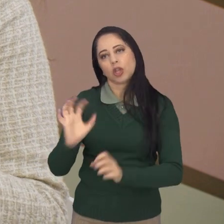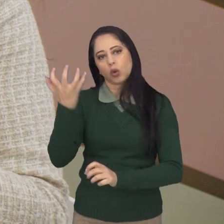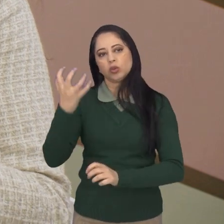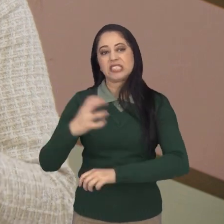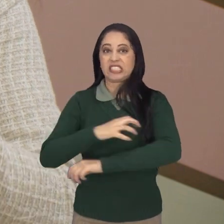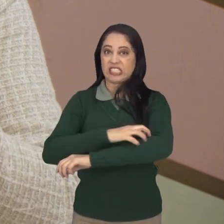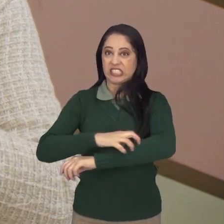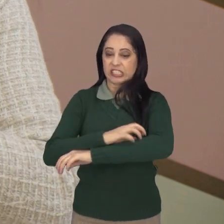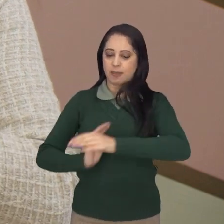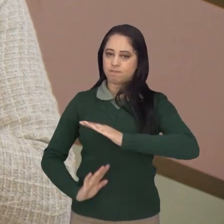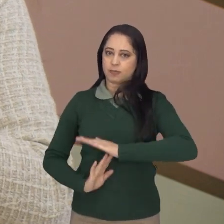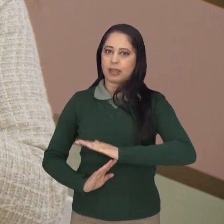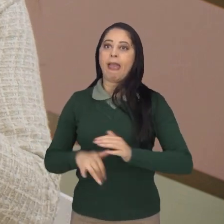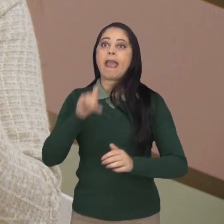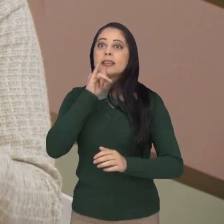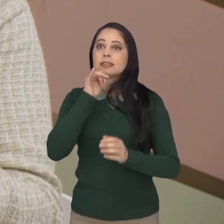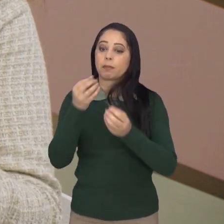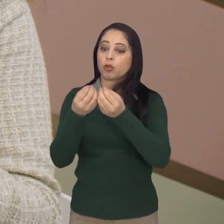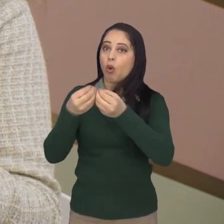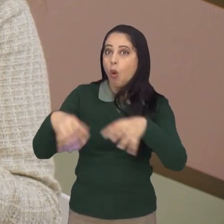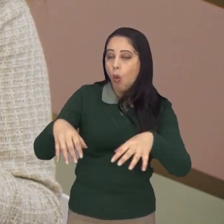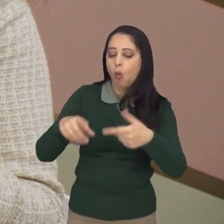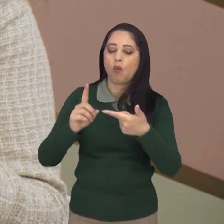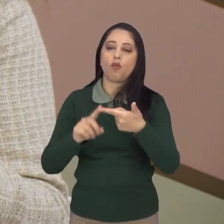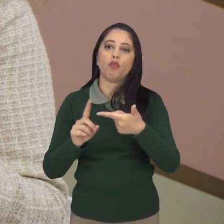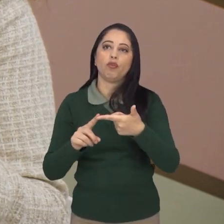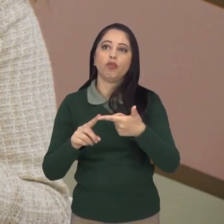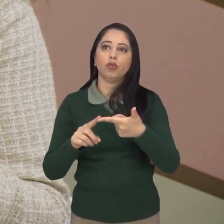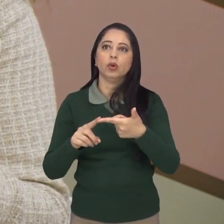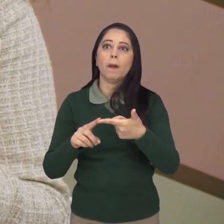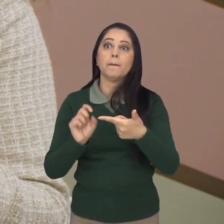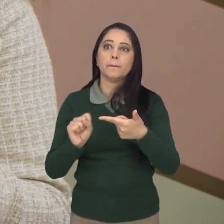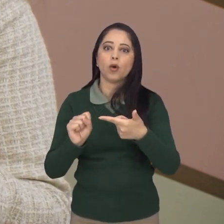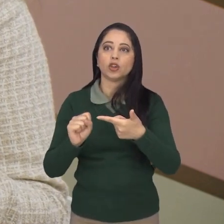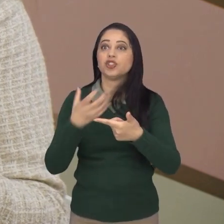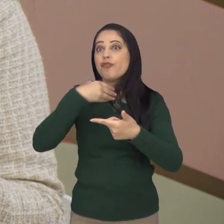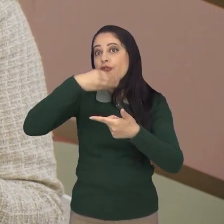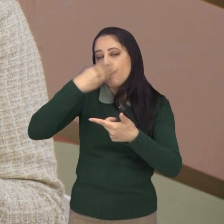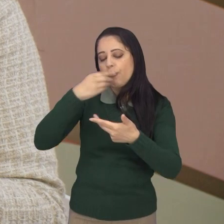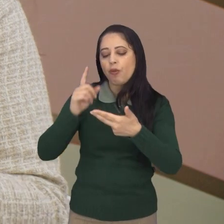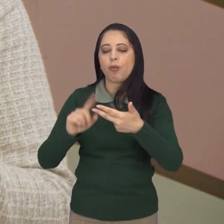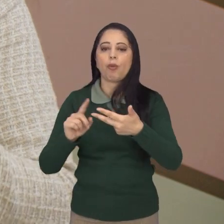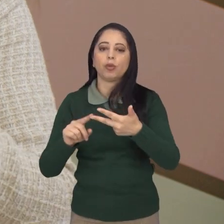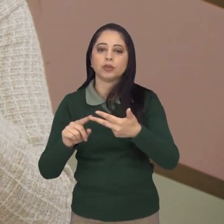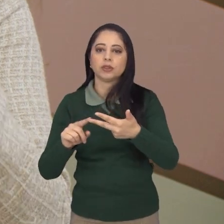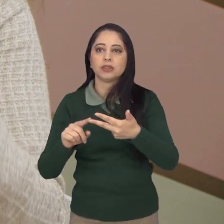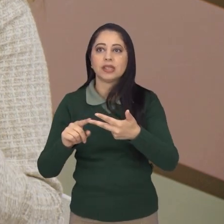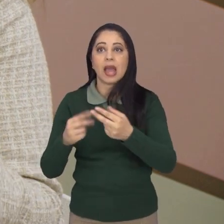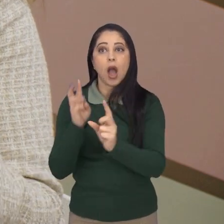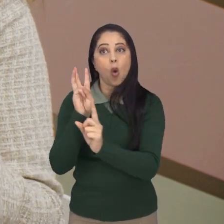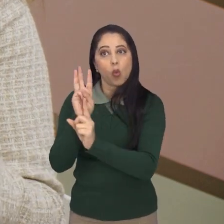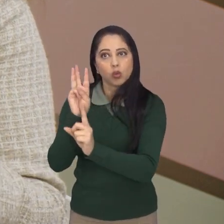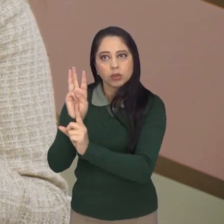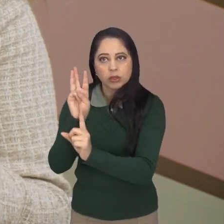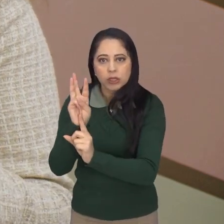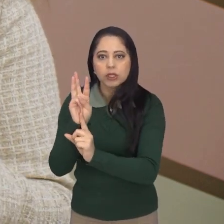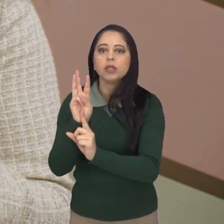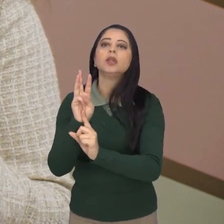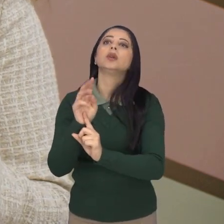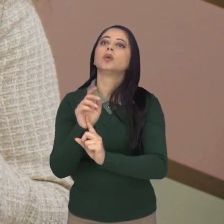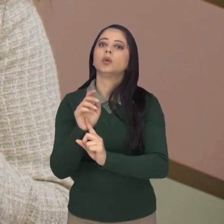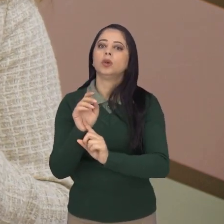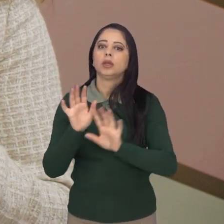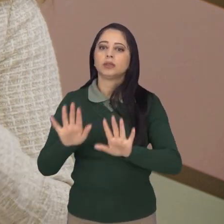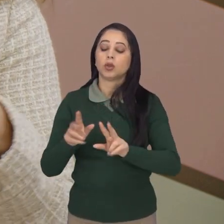hoje a gente pode ter alergia, por exemplo, ao ovo, ele pode ter reação a frutas, ele pode ter reação ao trigo e a gente